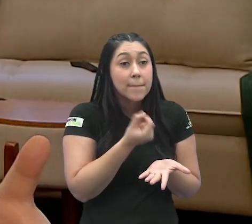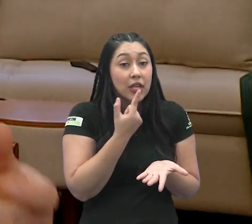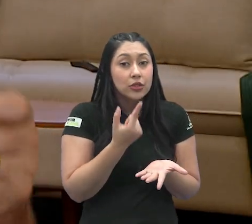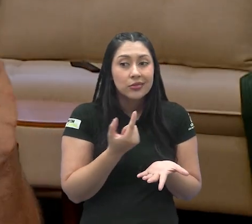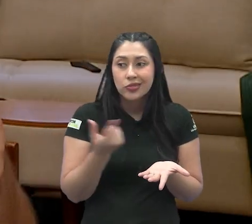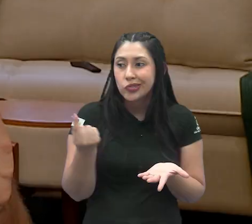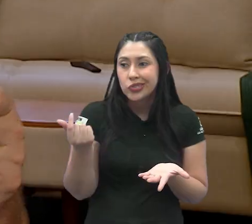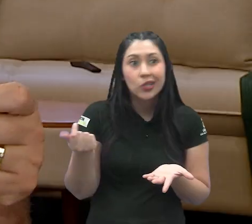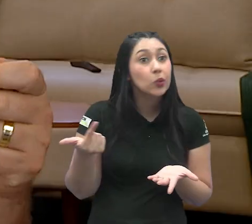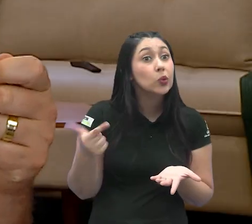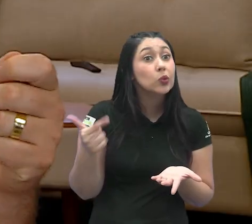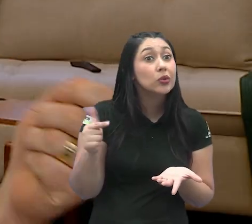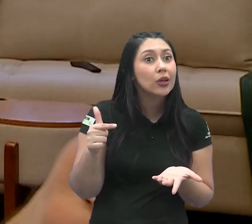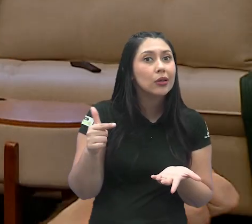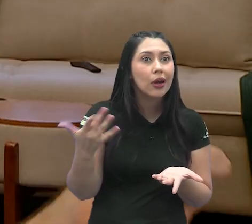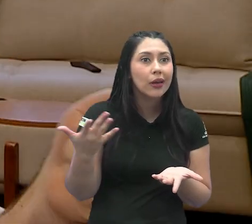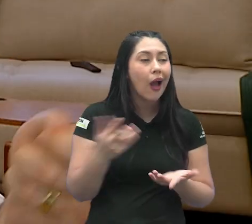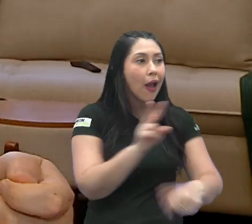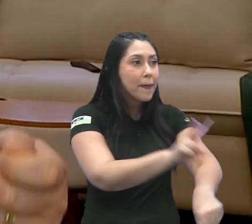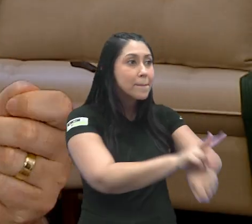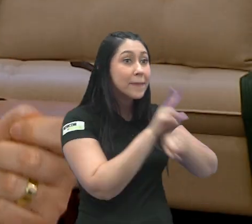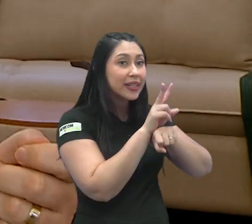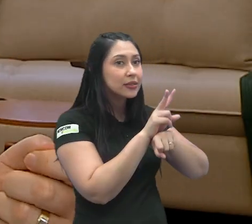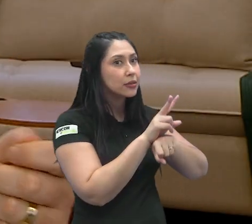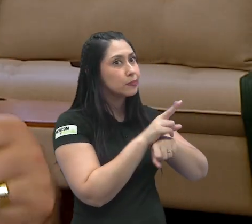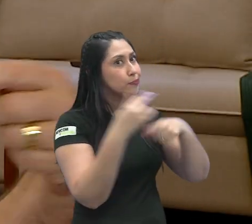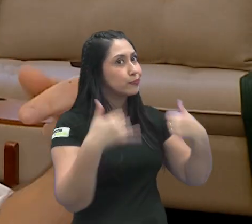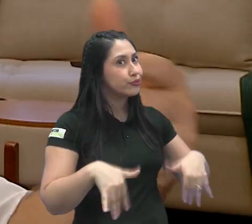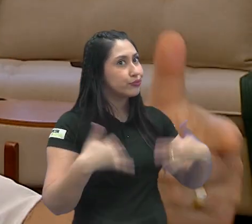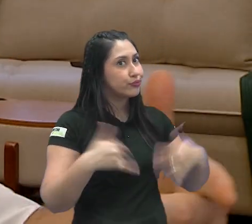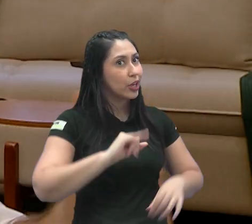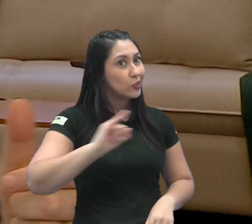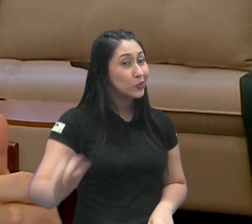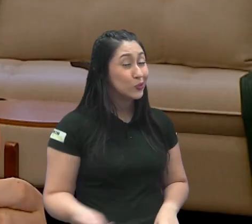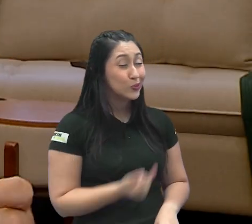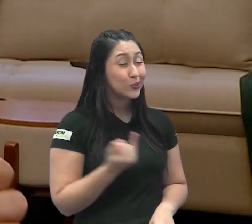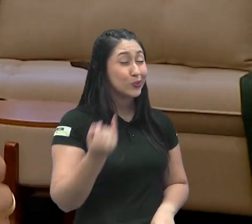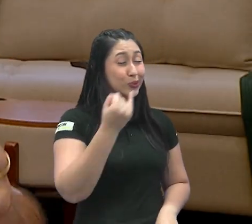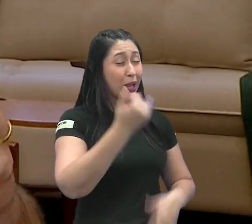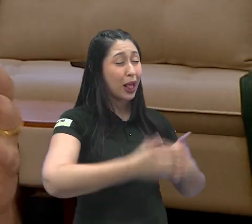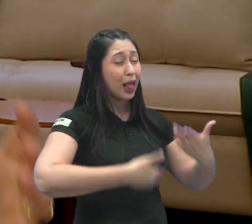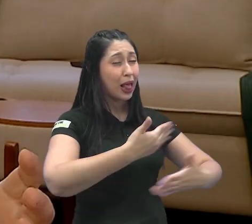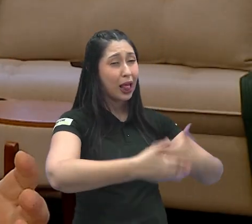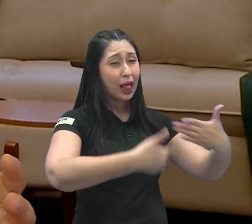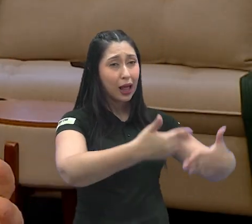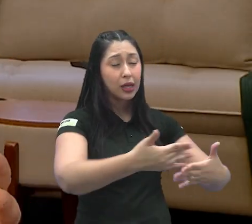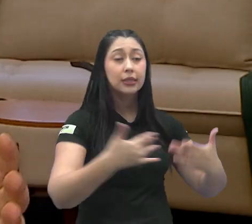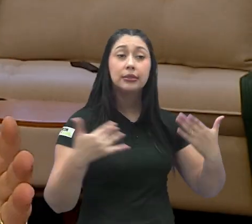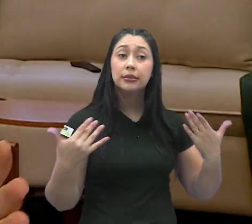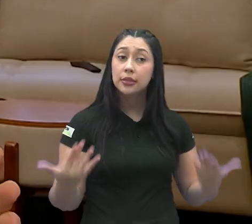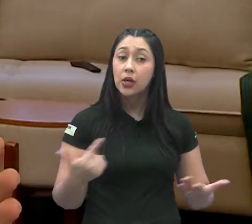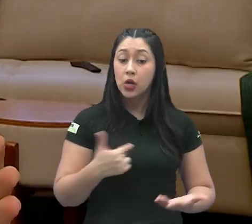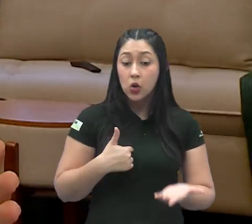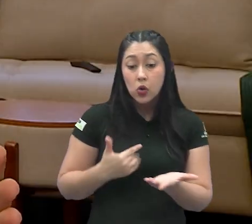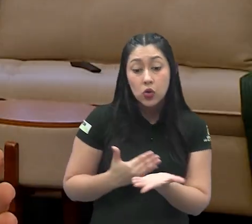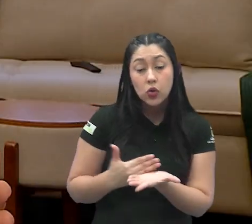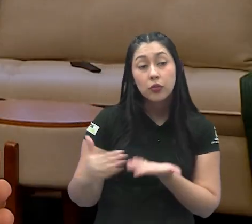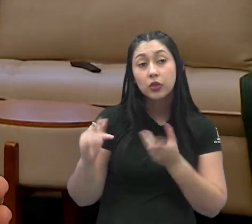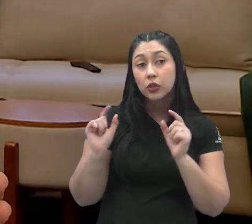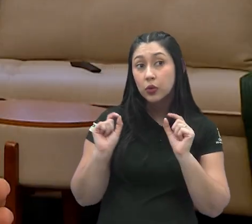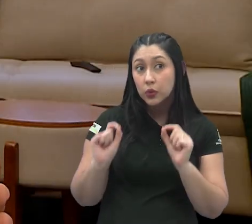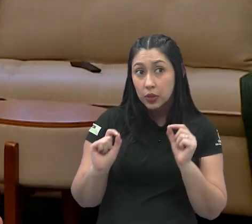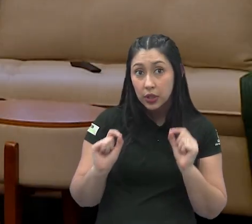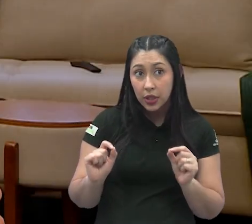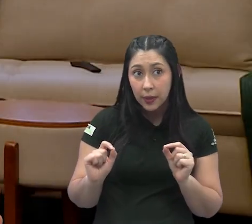doente. Você não tem fundo de reserva, você vai lá e toma emprestado. E aí entra de novo aquele ciclo. Então, basicamente, o que eu comecei a fazer